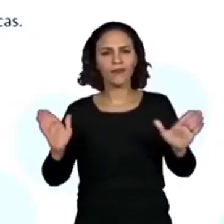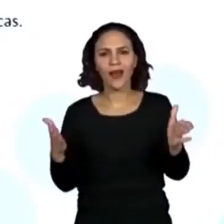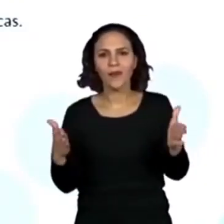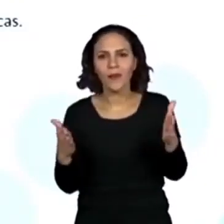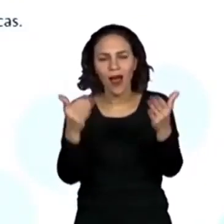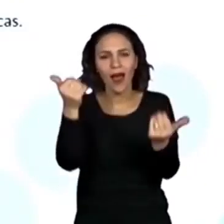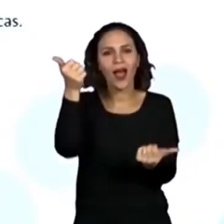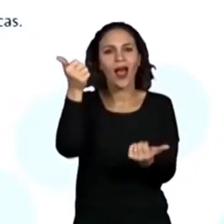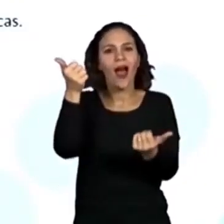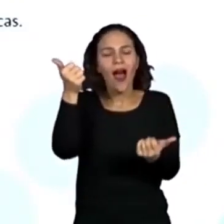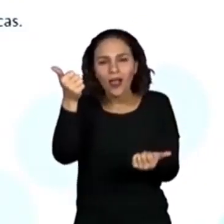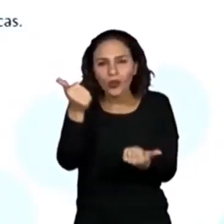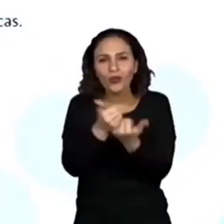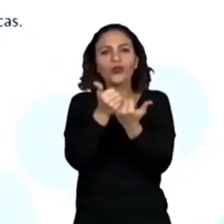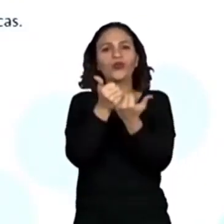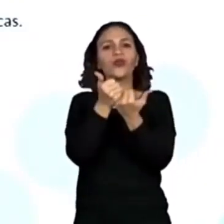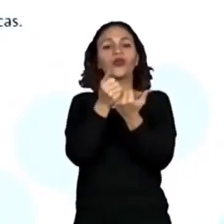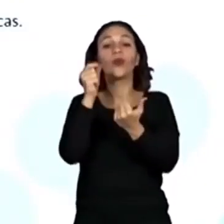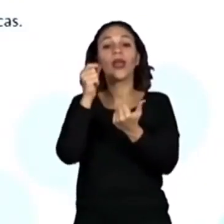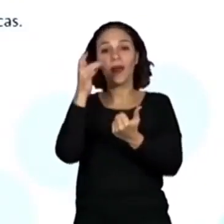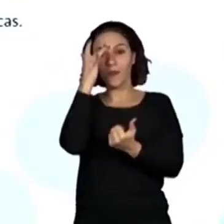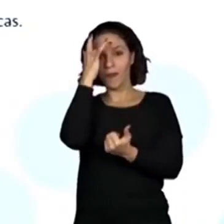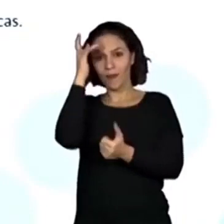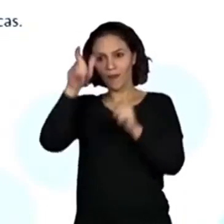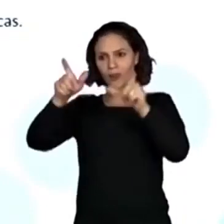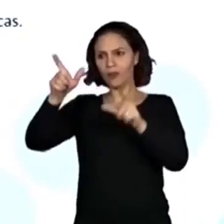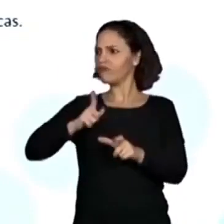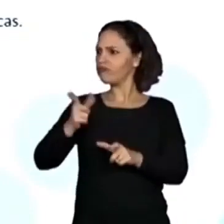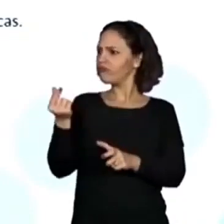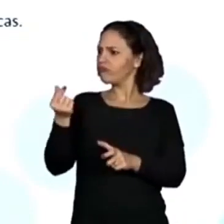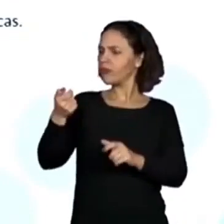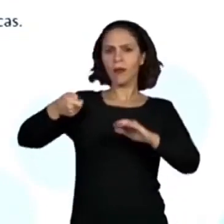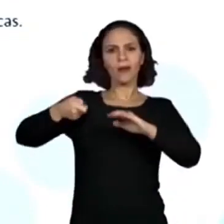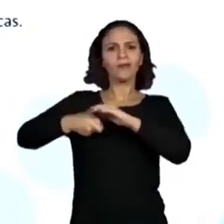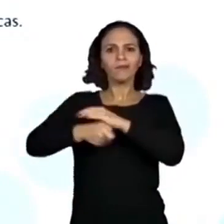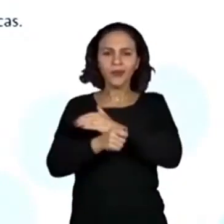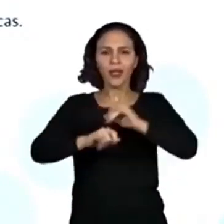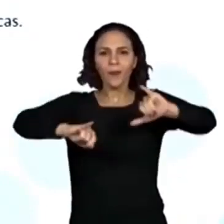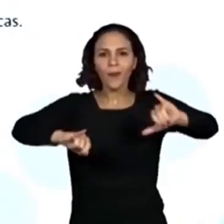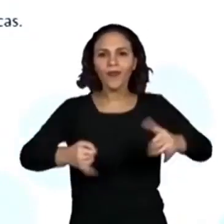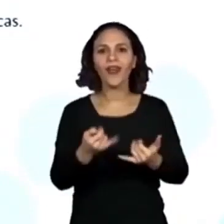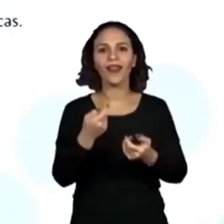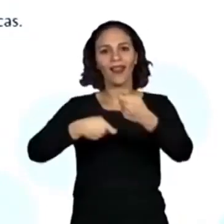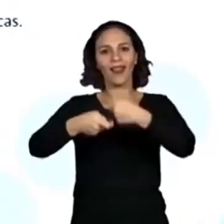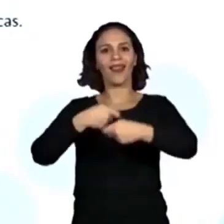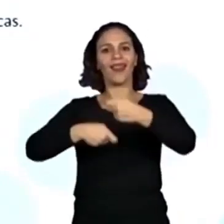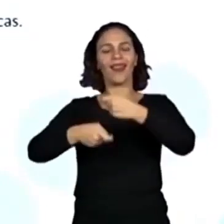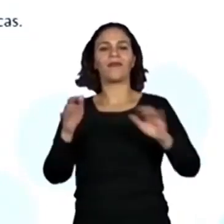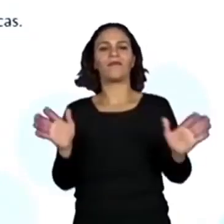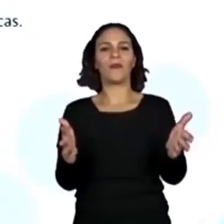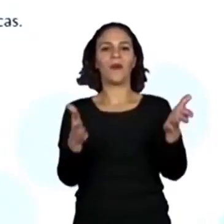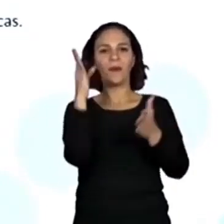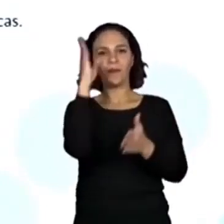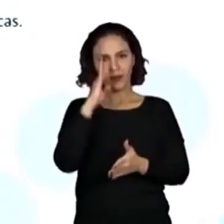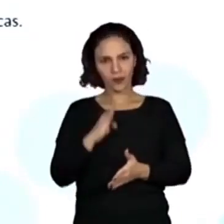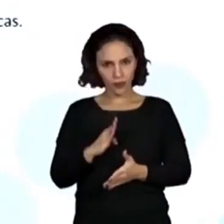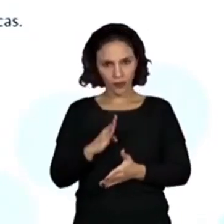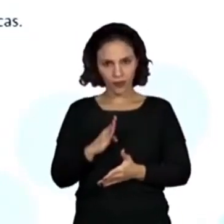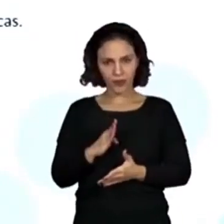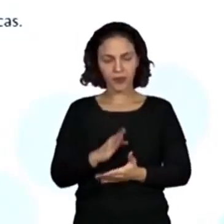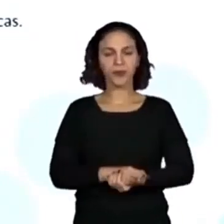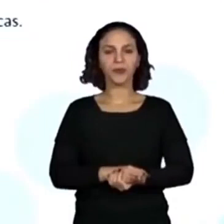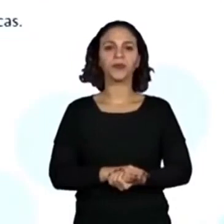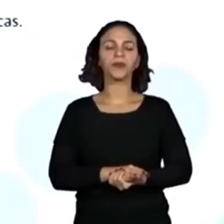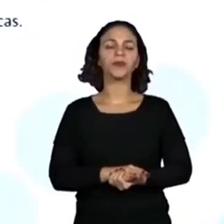ajudam os investidores a desenvolver a atividade econômica industrial aqui no Brasil.